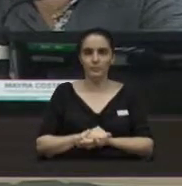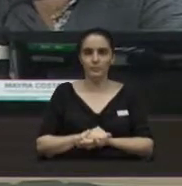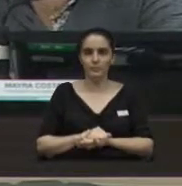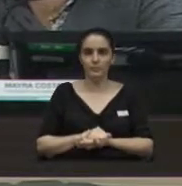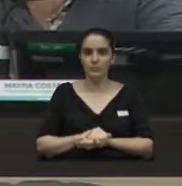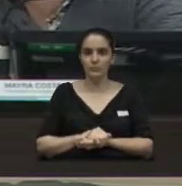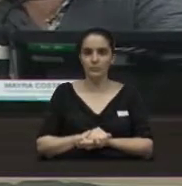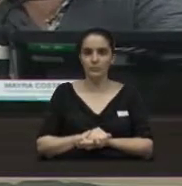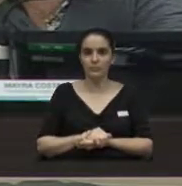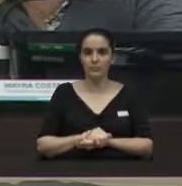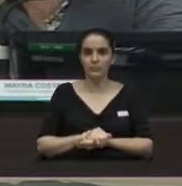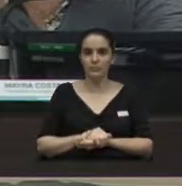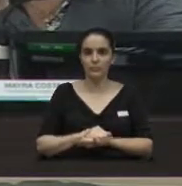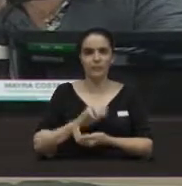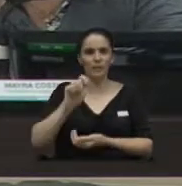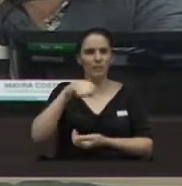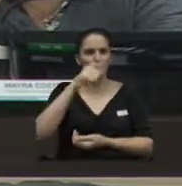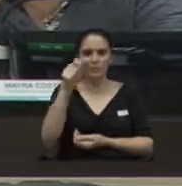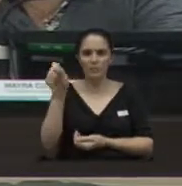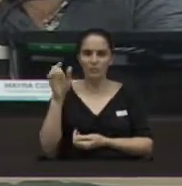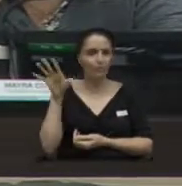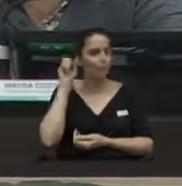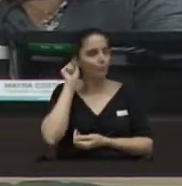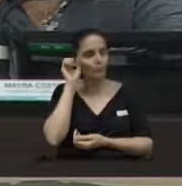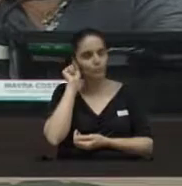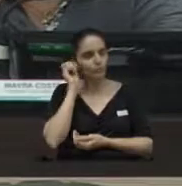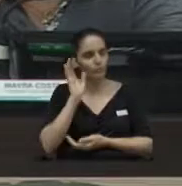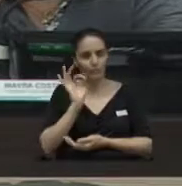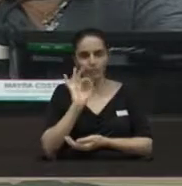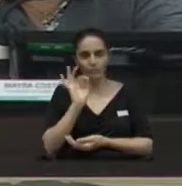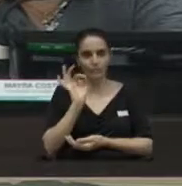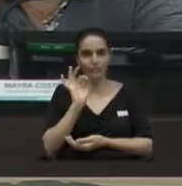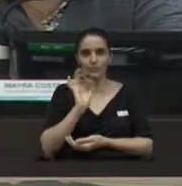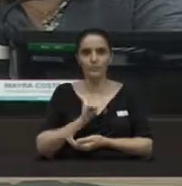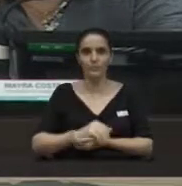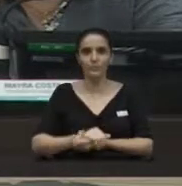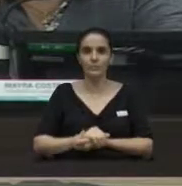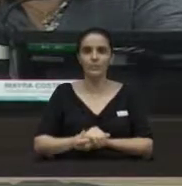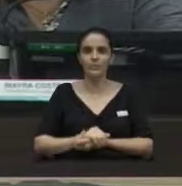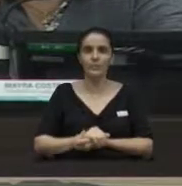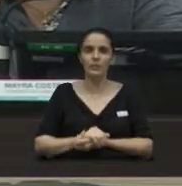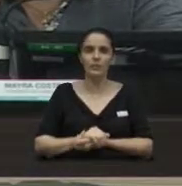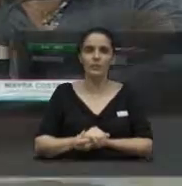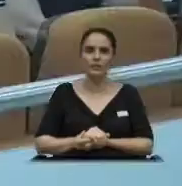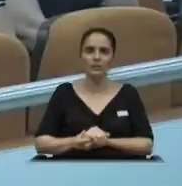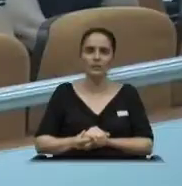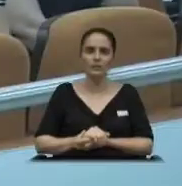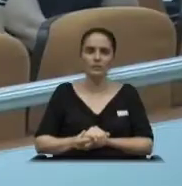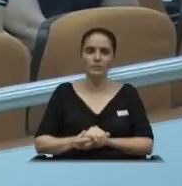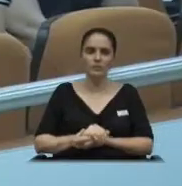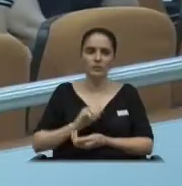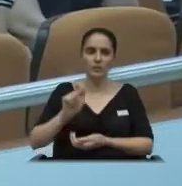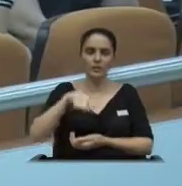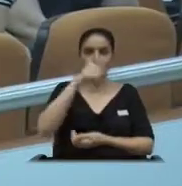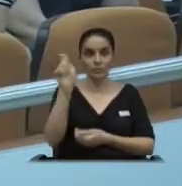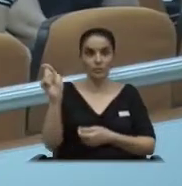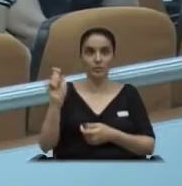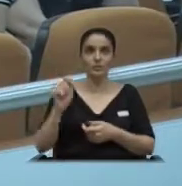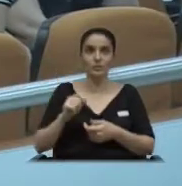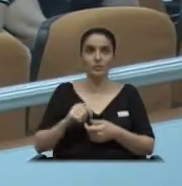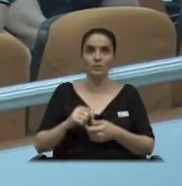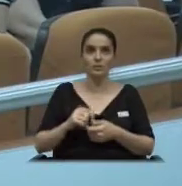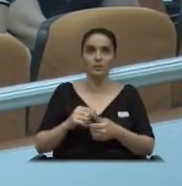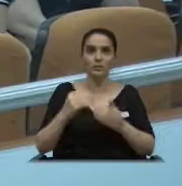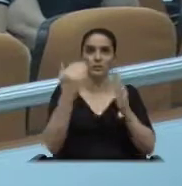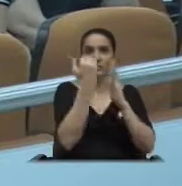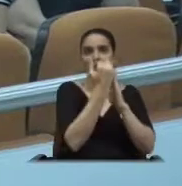Lá na associação com os associados... Lá na associação com os associados, nós entregamos a planilha de atendimento. Então, ficou segunda, terça,